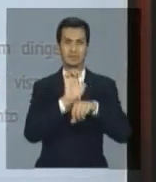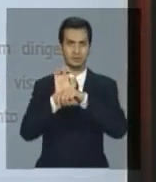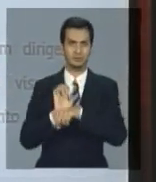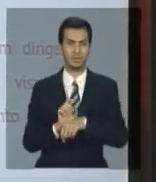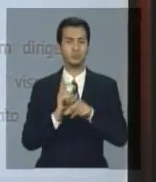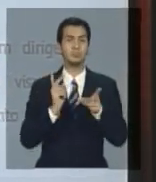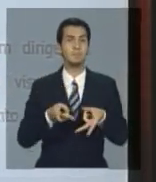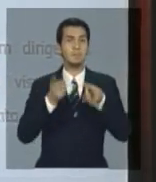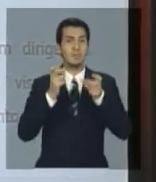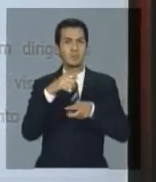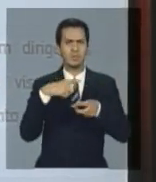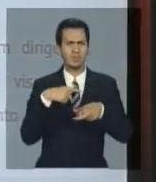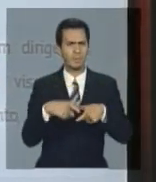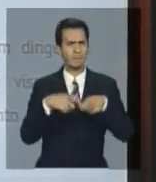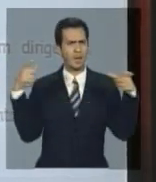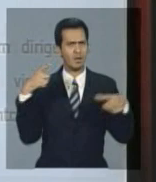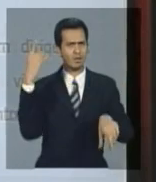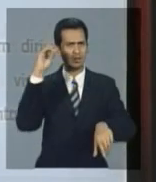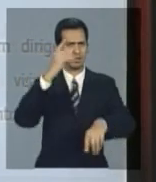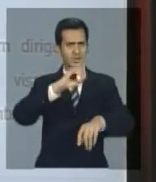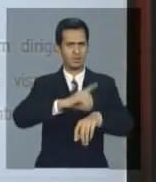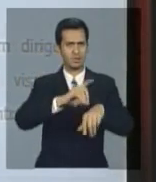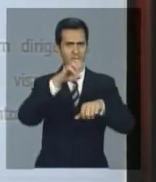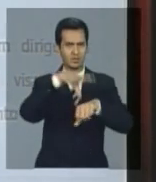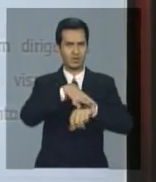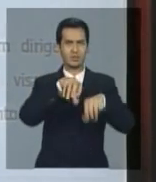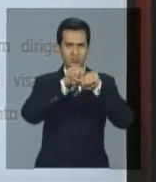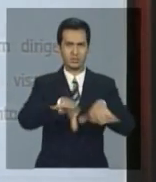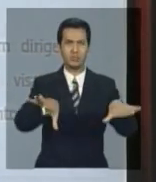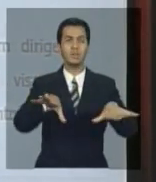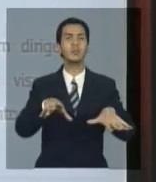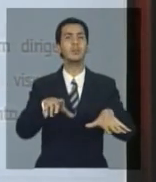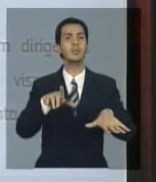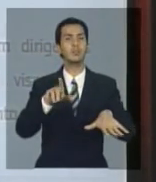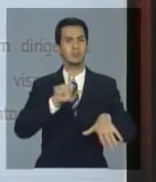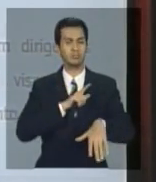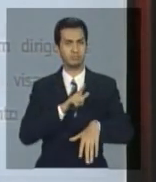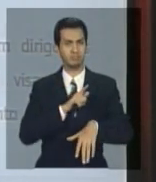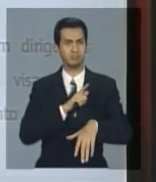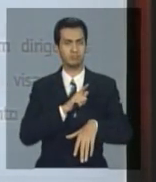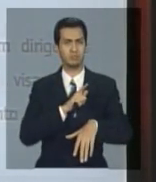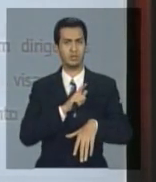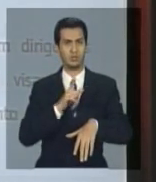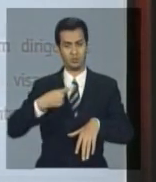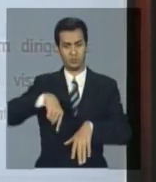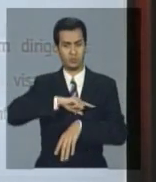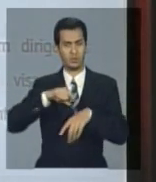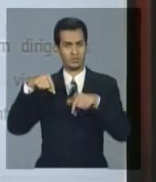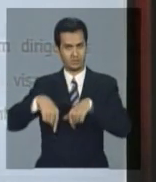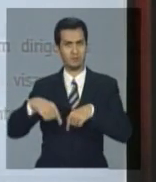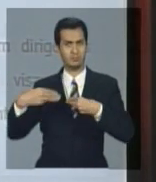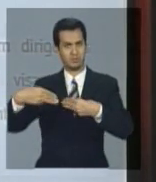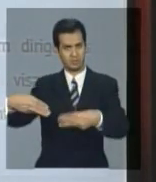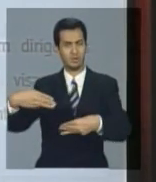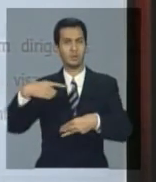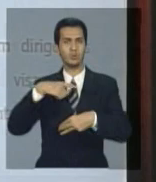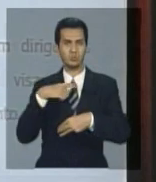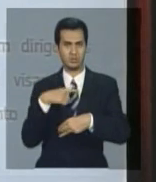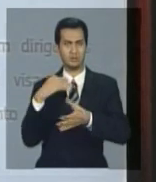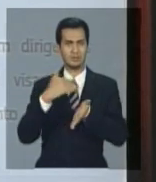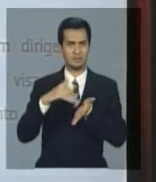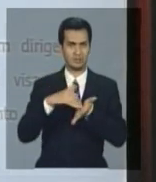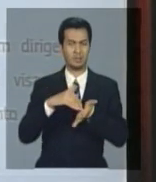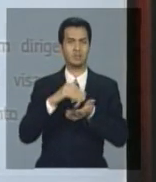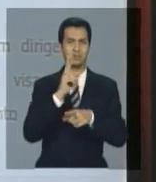casos, as duas áreas do Ministério que lidam mais diretamente com o problema da dengue, né? Secretaria de Vigilância, Secretaria de Atenção à